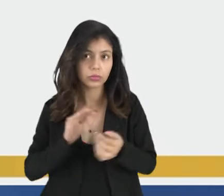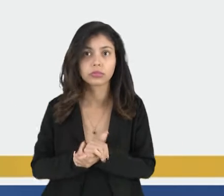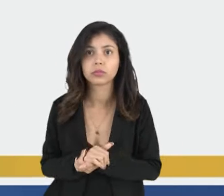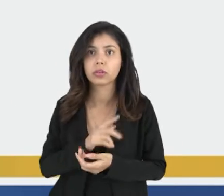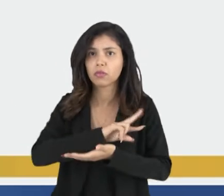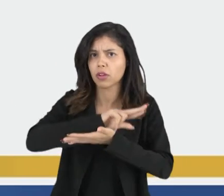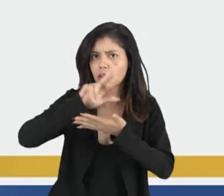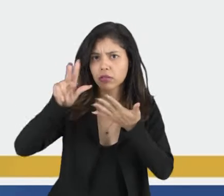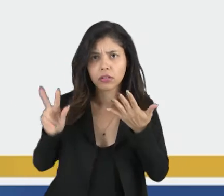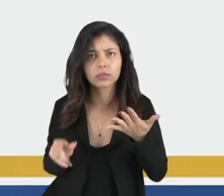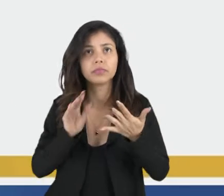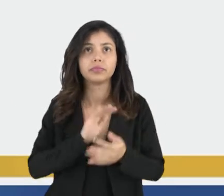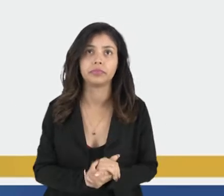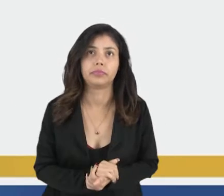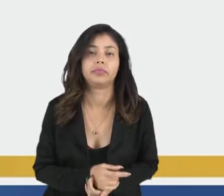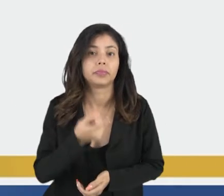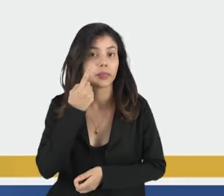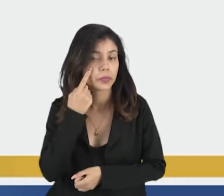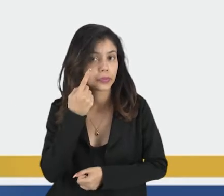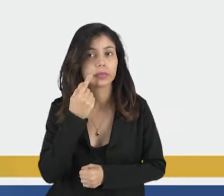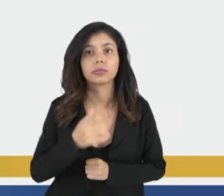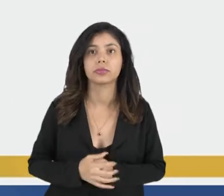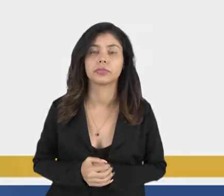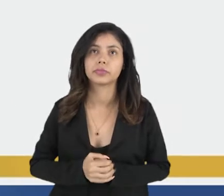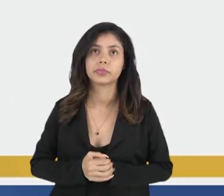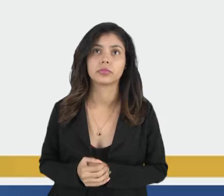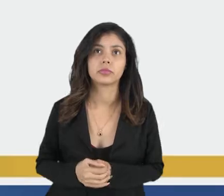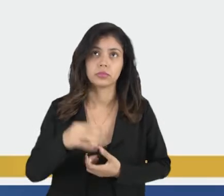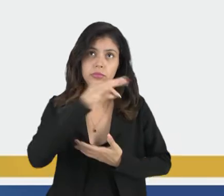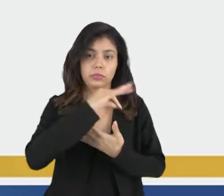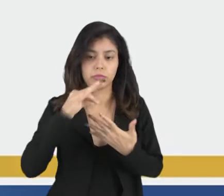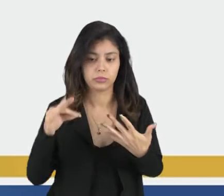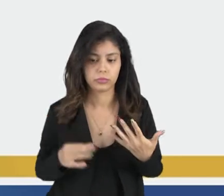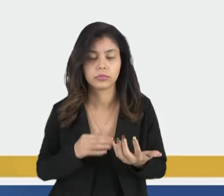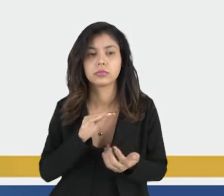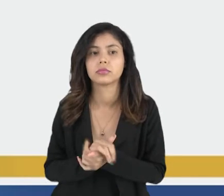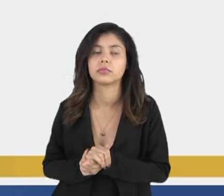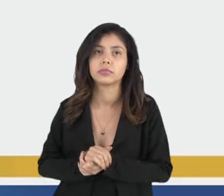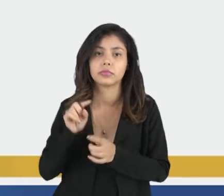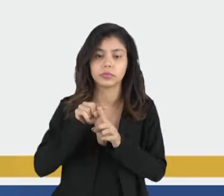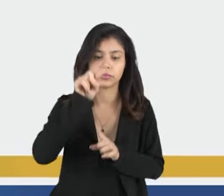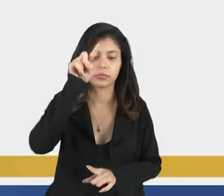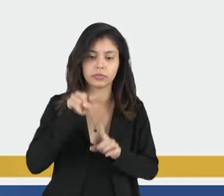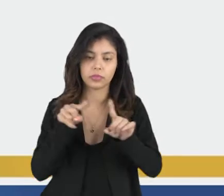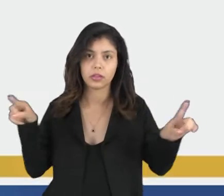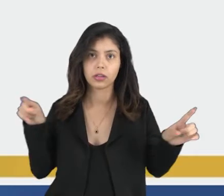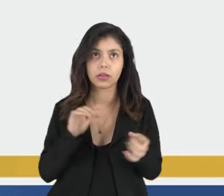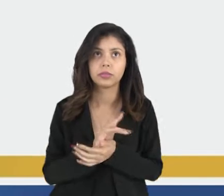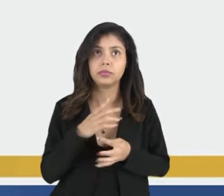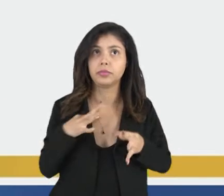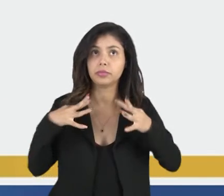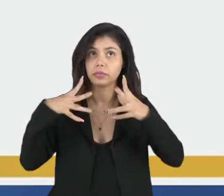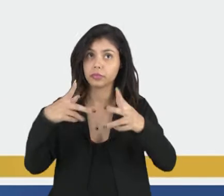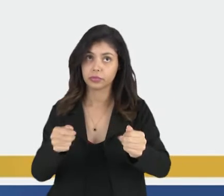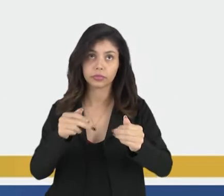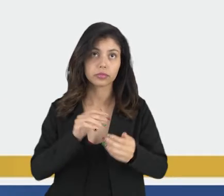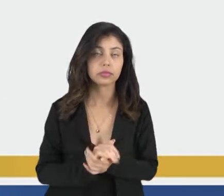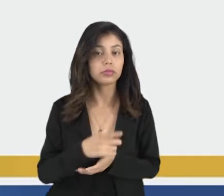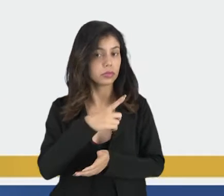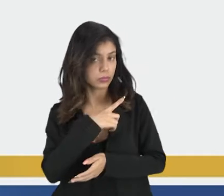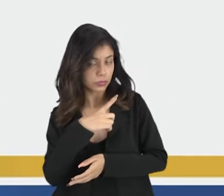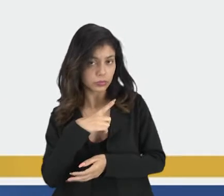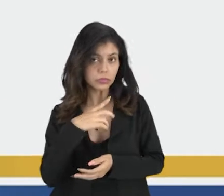com vários traços. Então, olha só, elementos da circunferência. Em toda a circunferência,